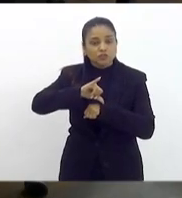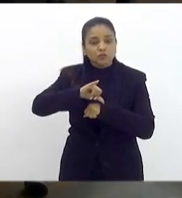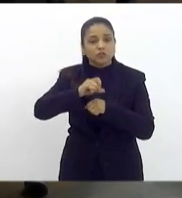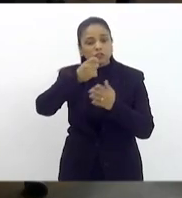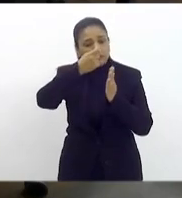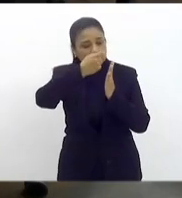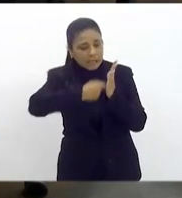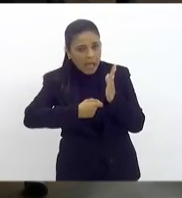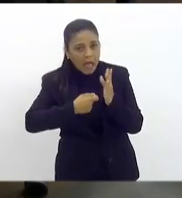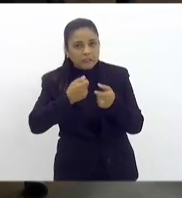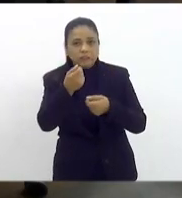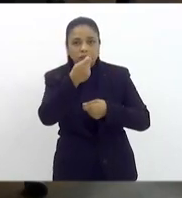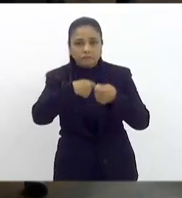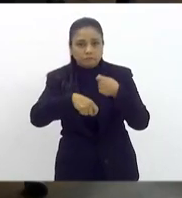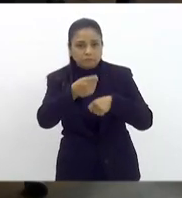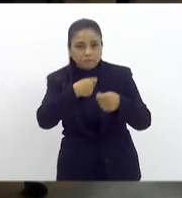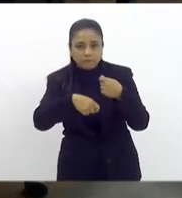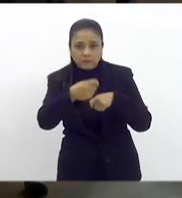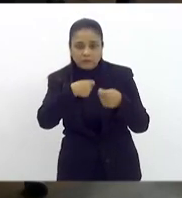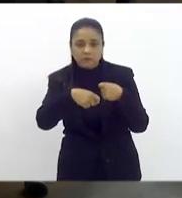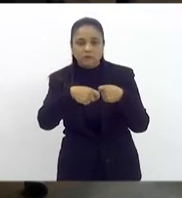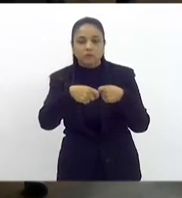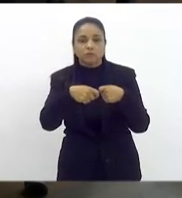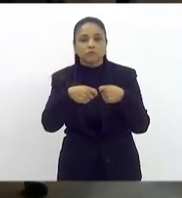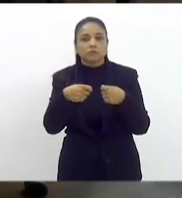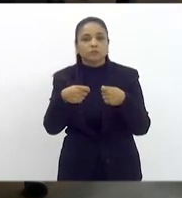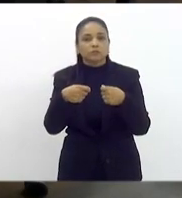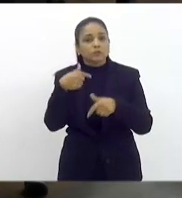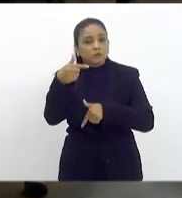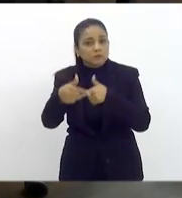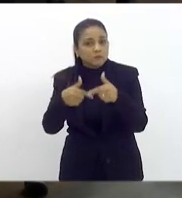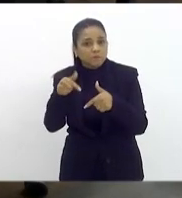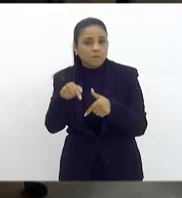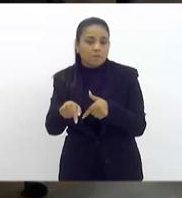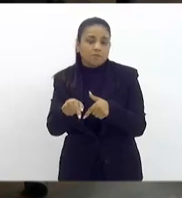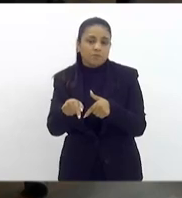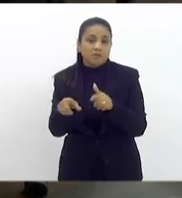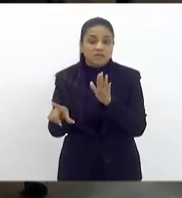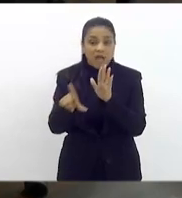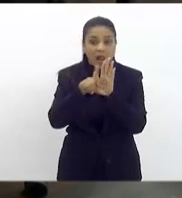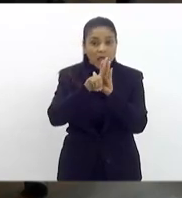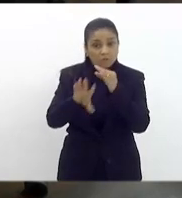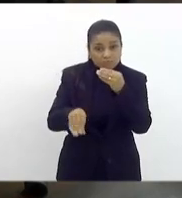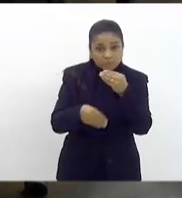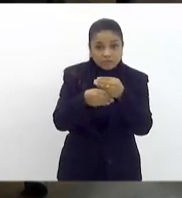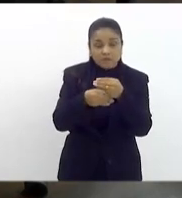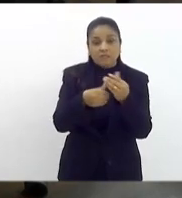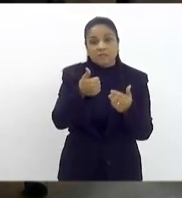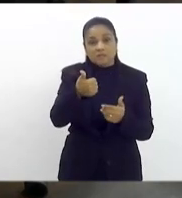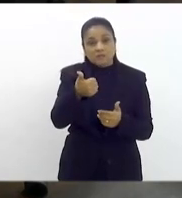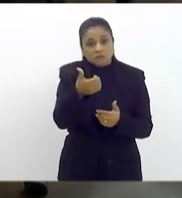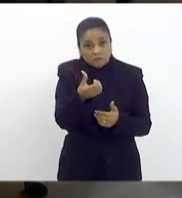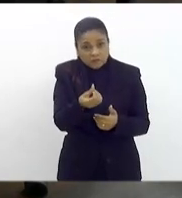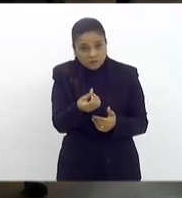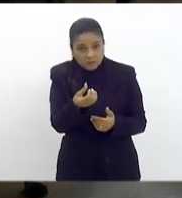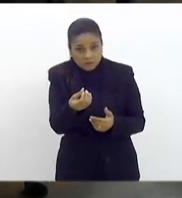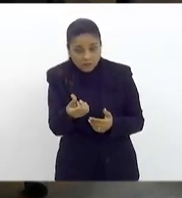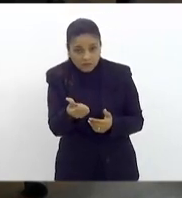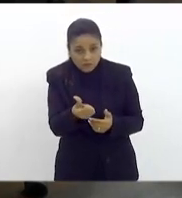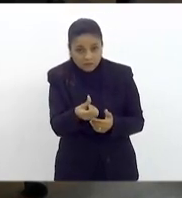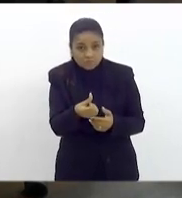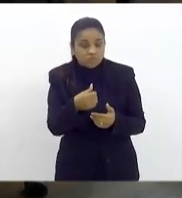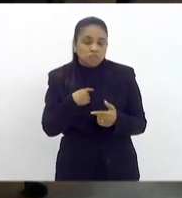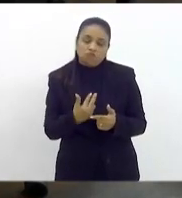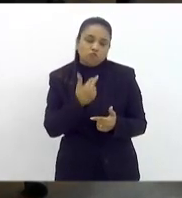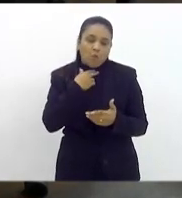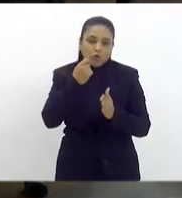de administração, a administração desse serviço. Mas se não tiver na Lei Complementar 116, taxativamente não pode cobrar. Não, o